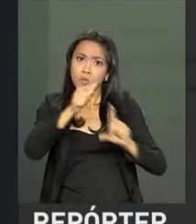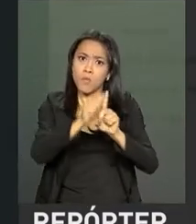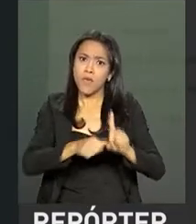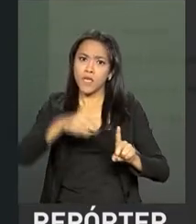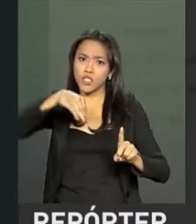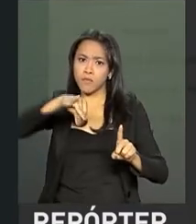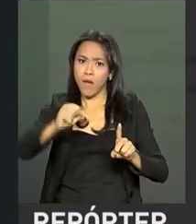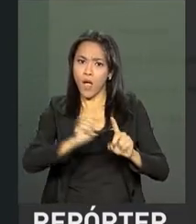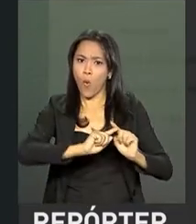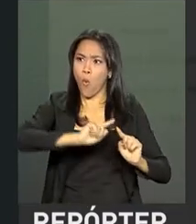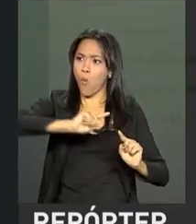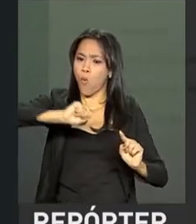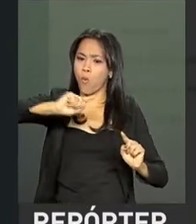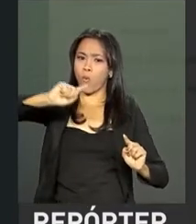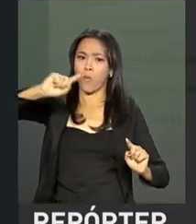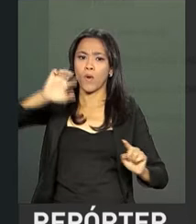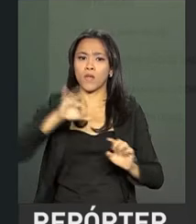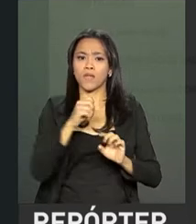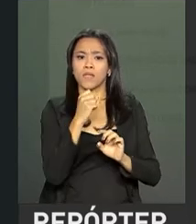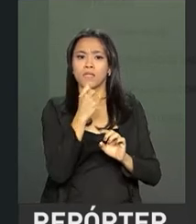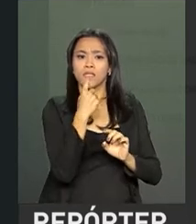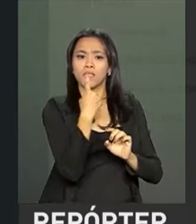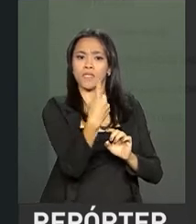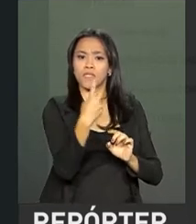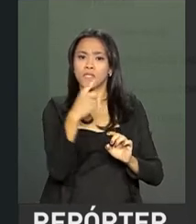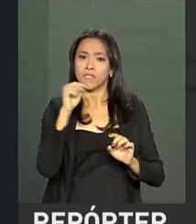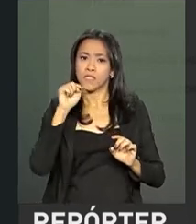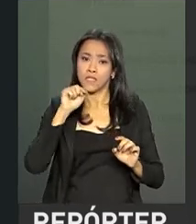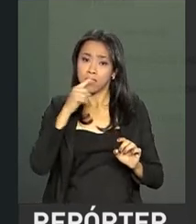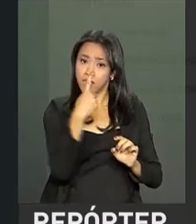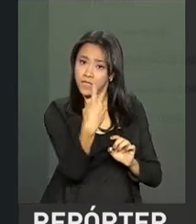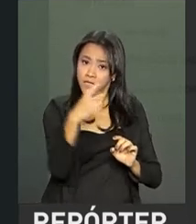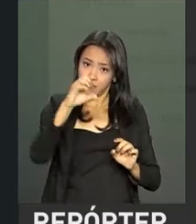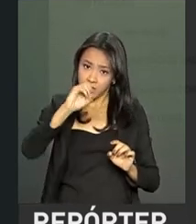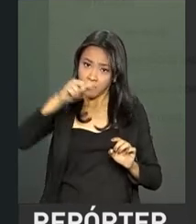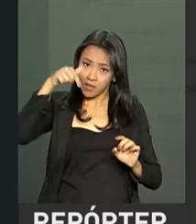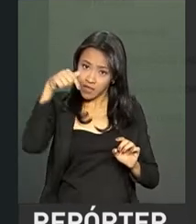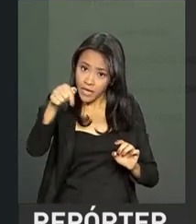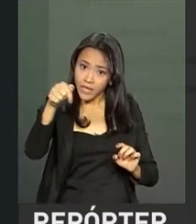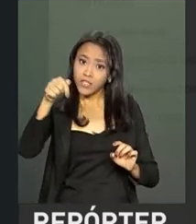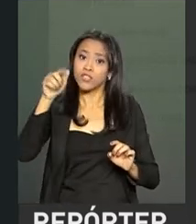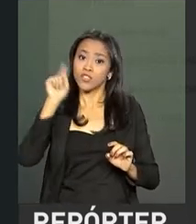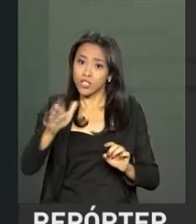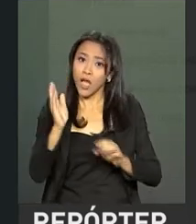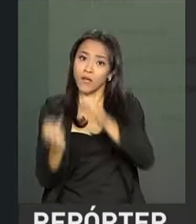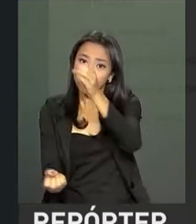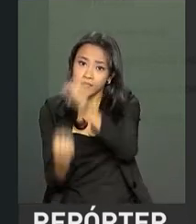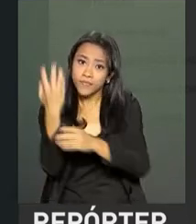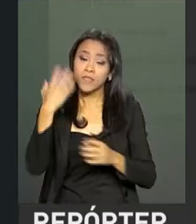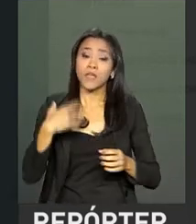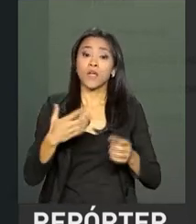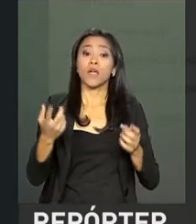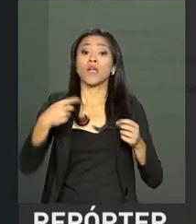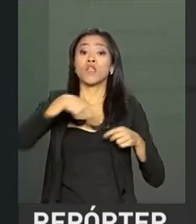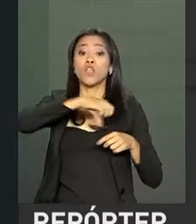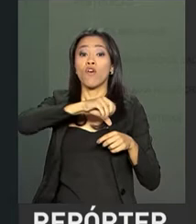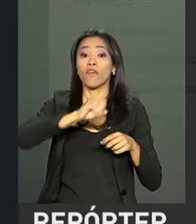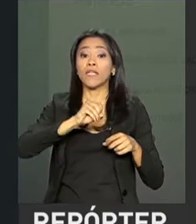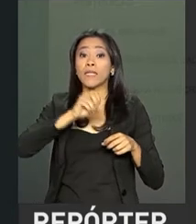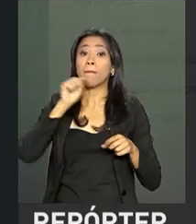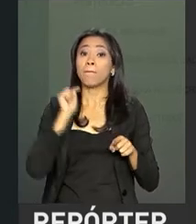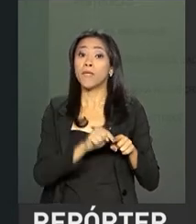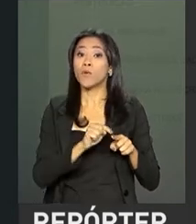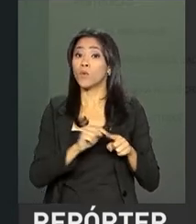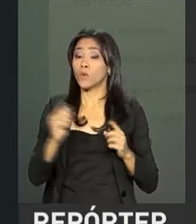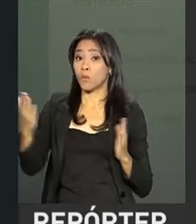foram 107 mil micro empresas formalizadas contra 90 mil no mesmo período em 2016